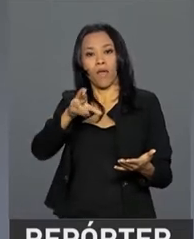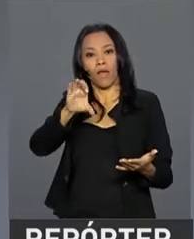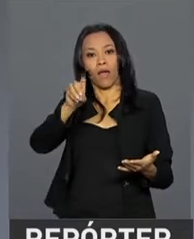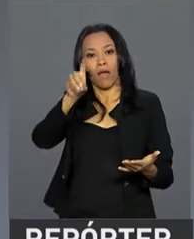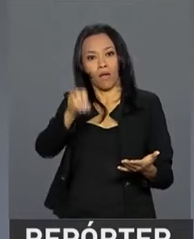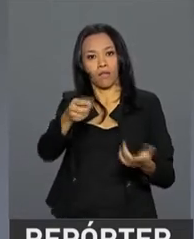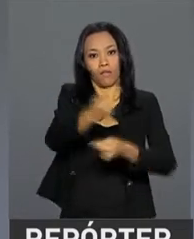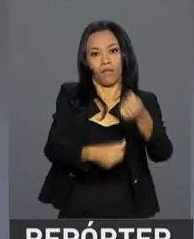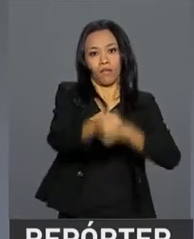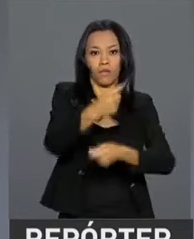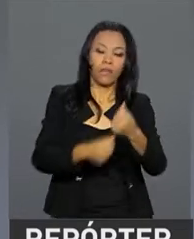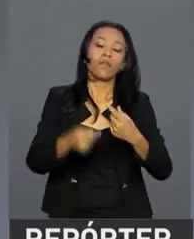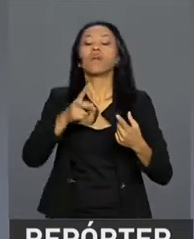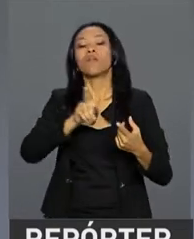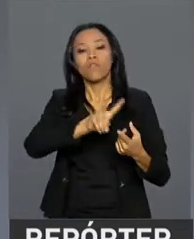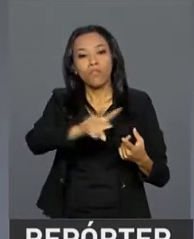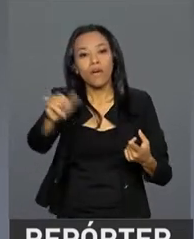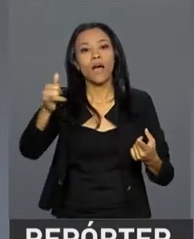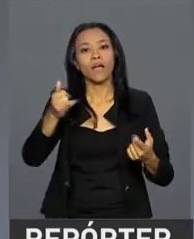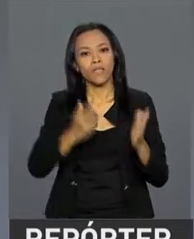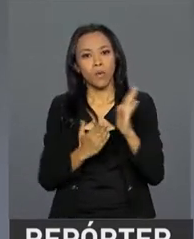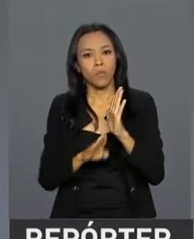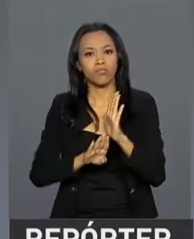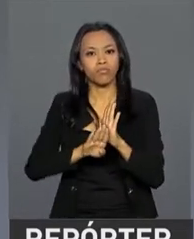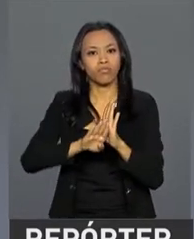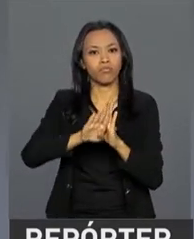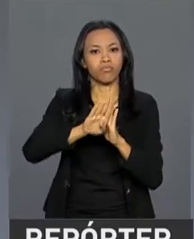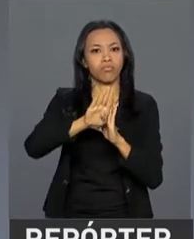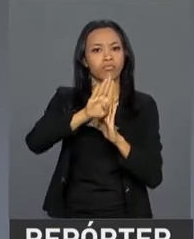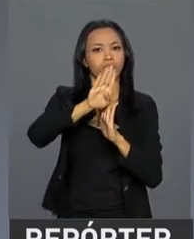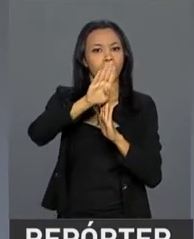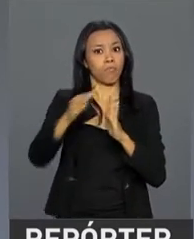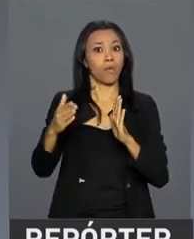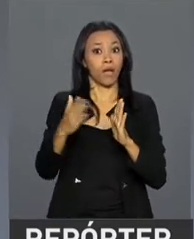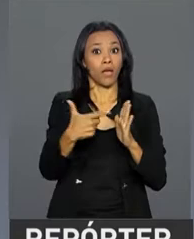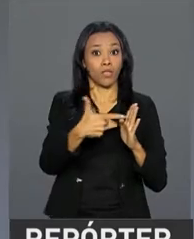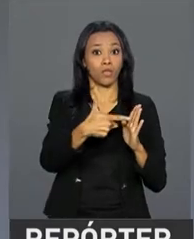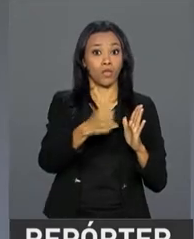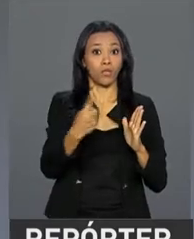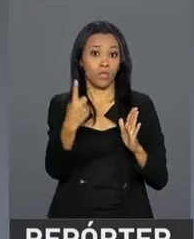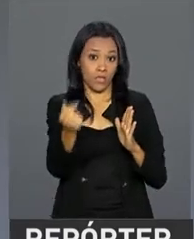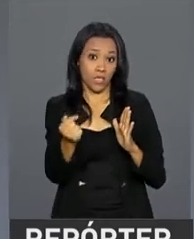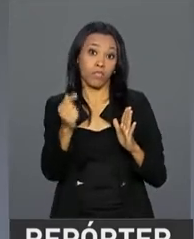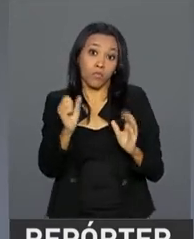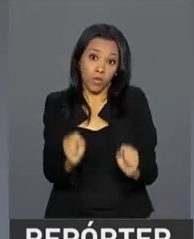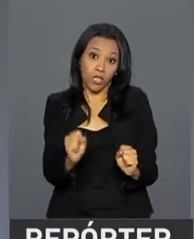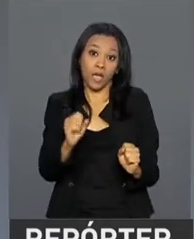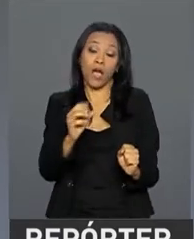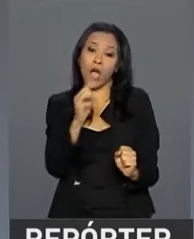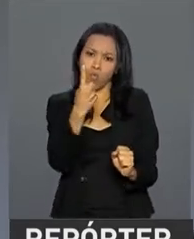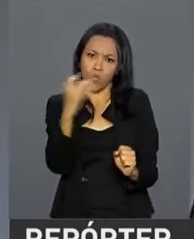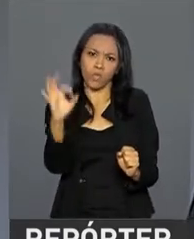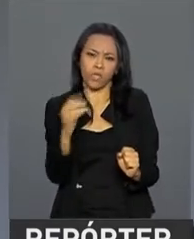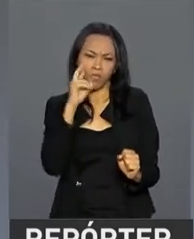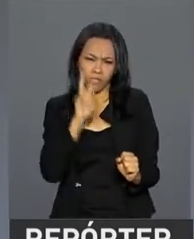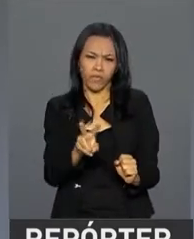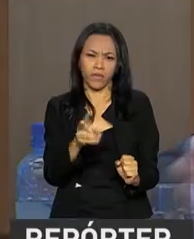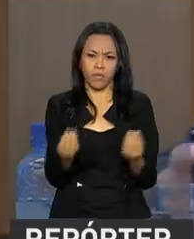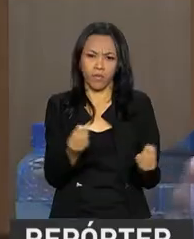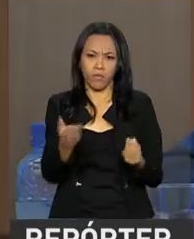projeção e projetar um crescimento para 2017 que pode chegar a 1%. Vamos ver como foi.